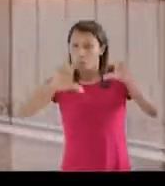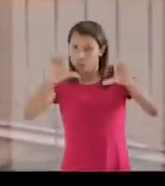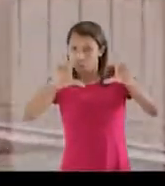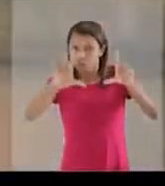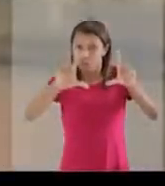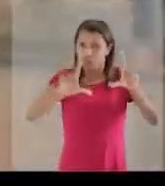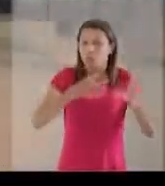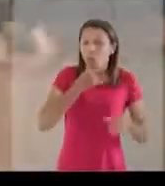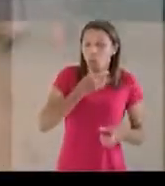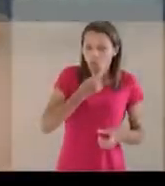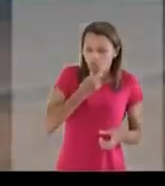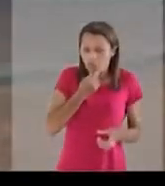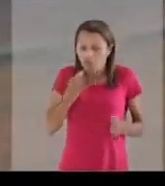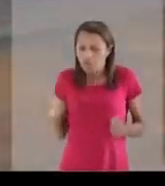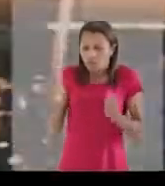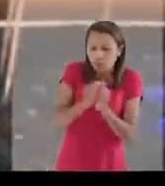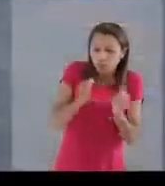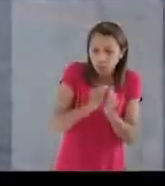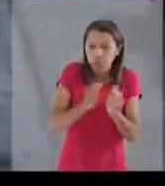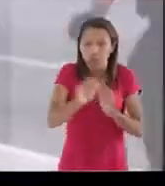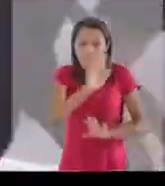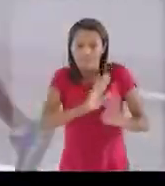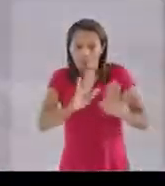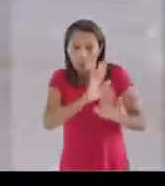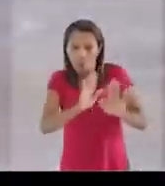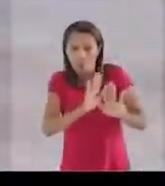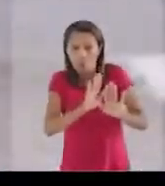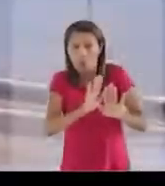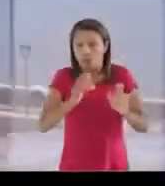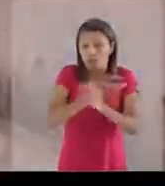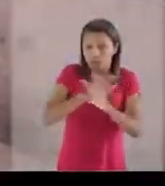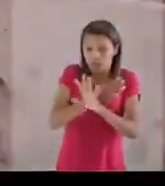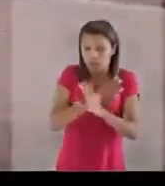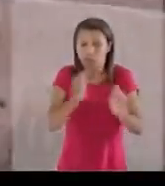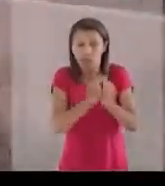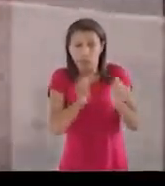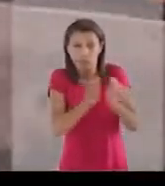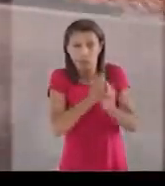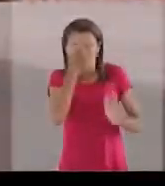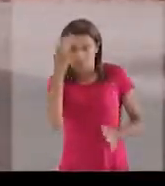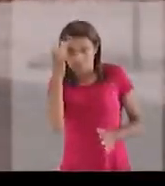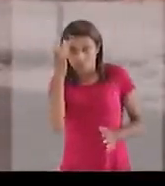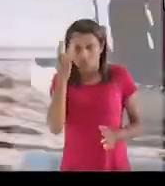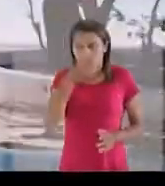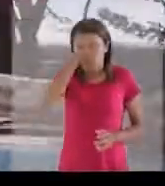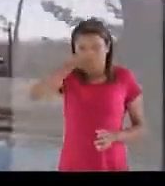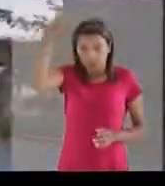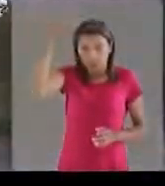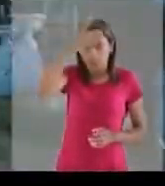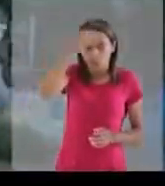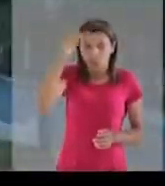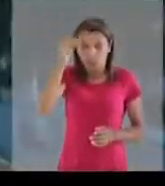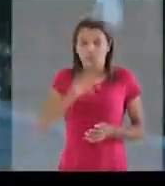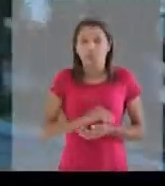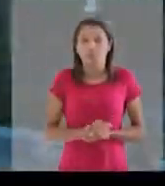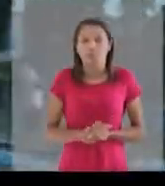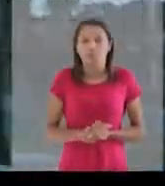Começa agora o programa do cara que vai chegar junto para cuidar da cidade e das pessoas. Neto Prefeito.